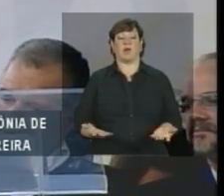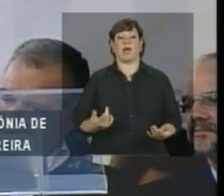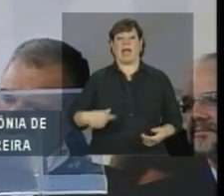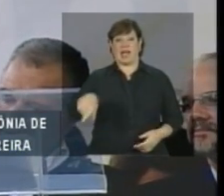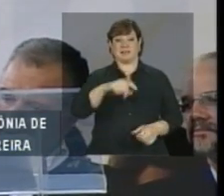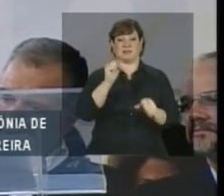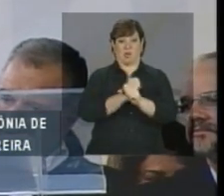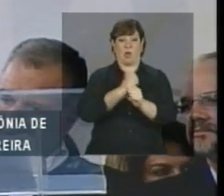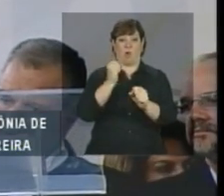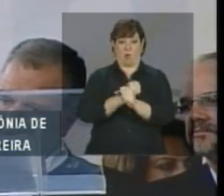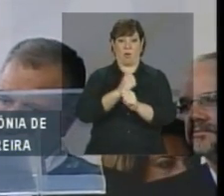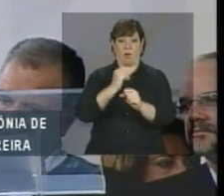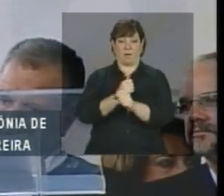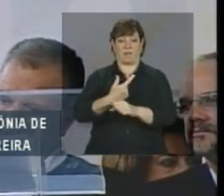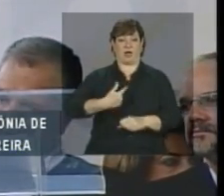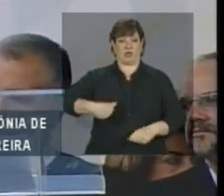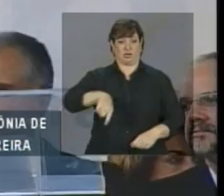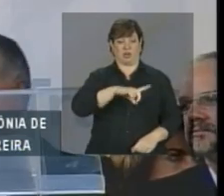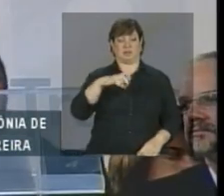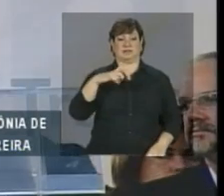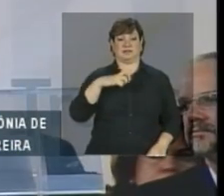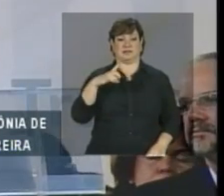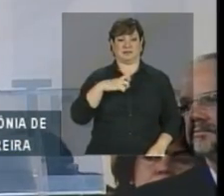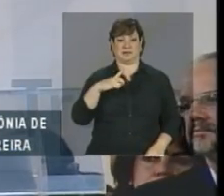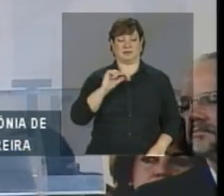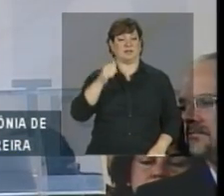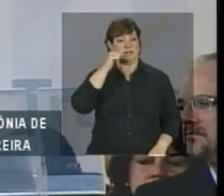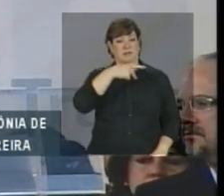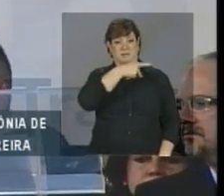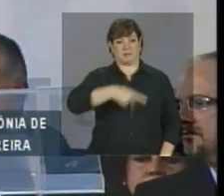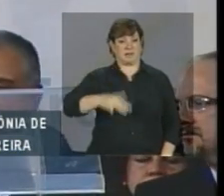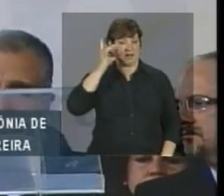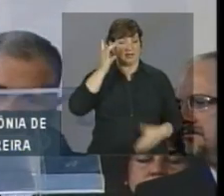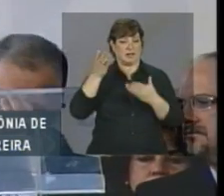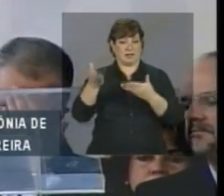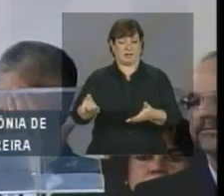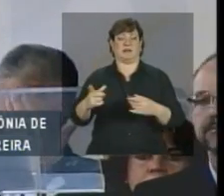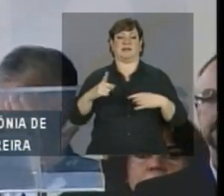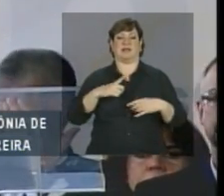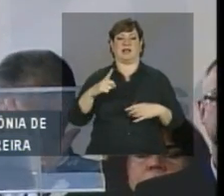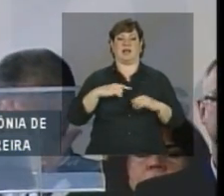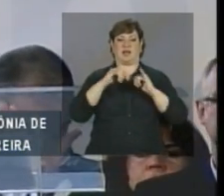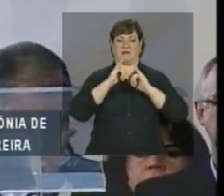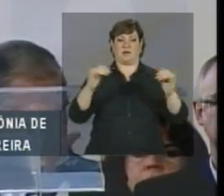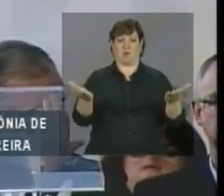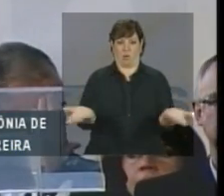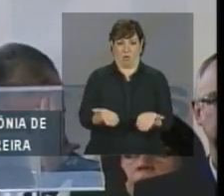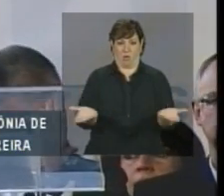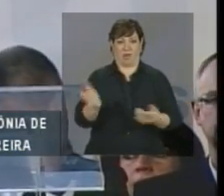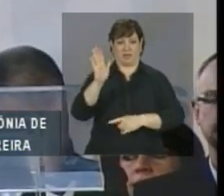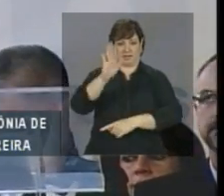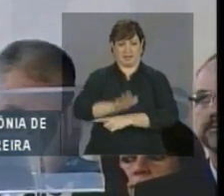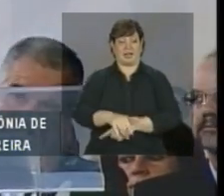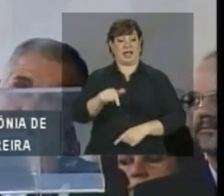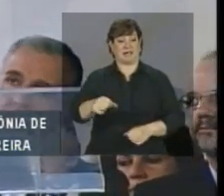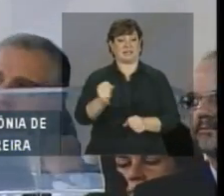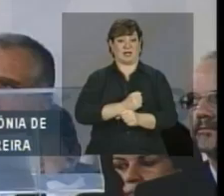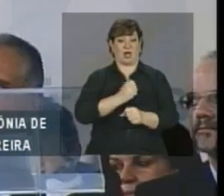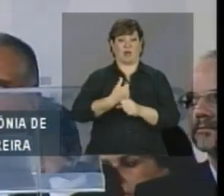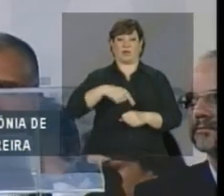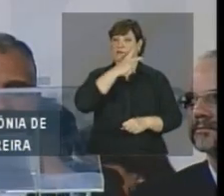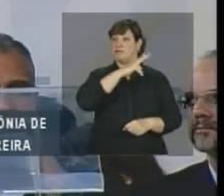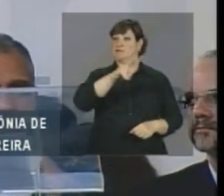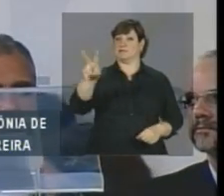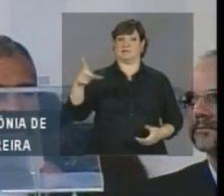obras que nós estamos e que a presidenta está anunciando nesta tarde, esta obra que nós estamos